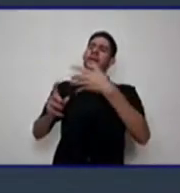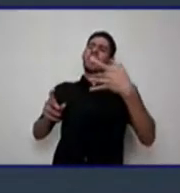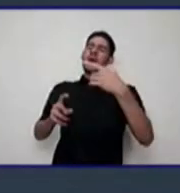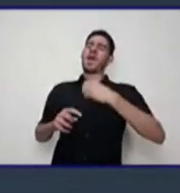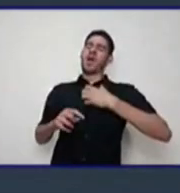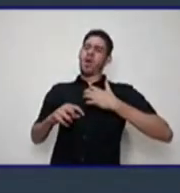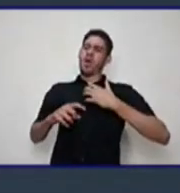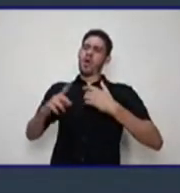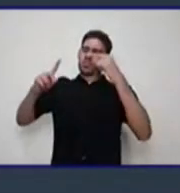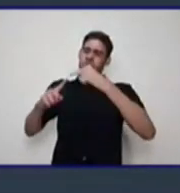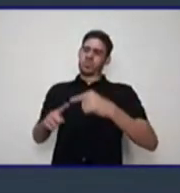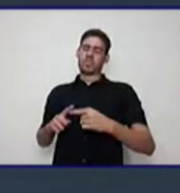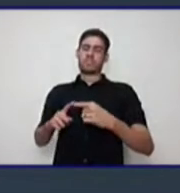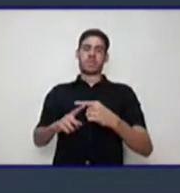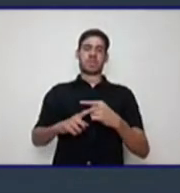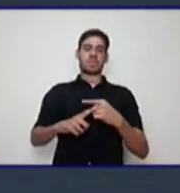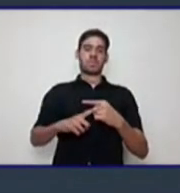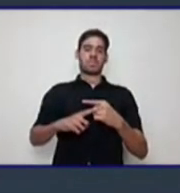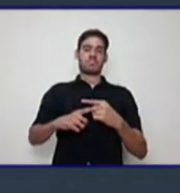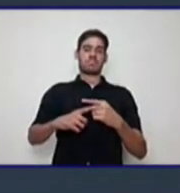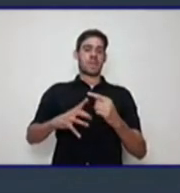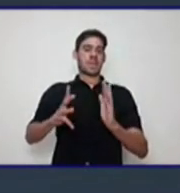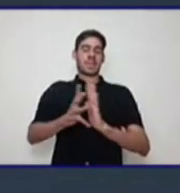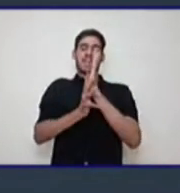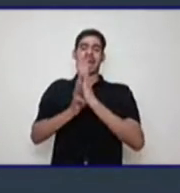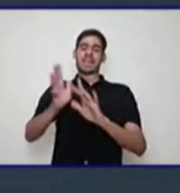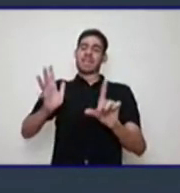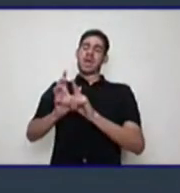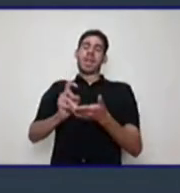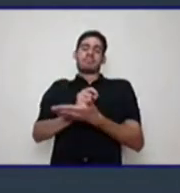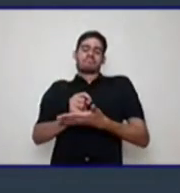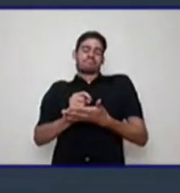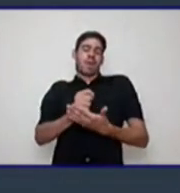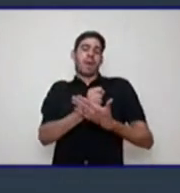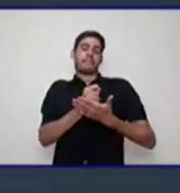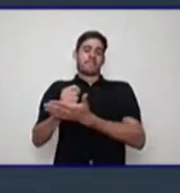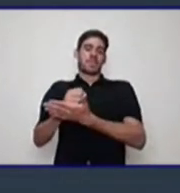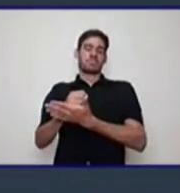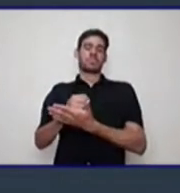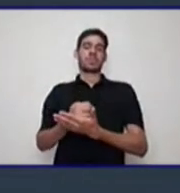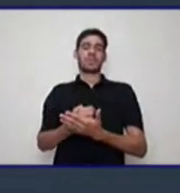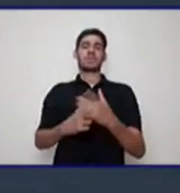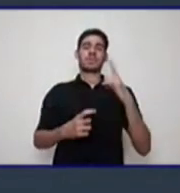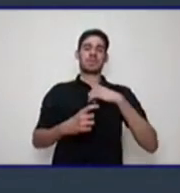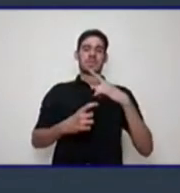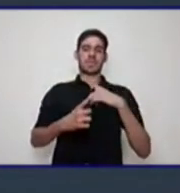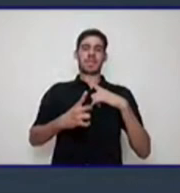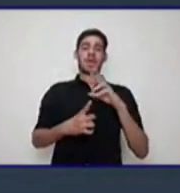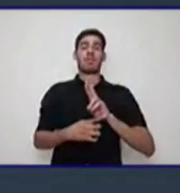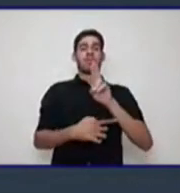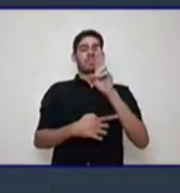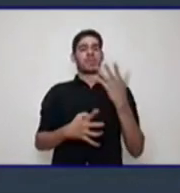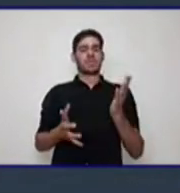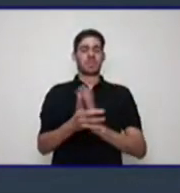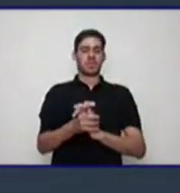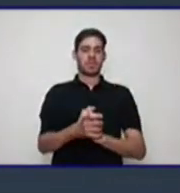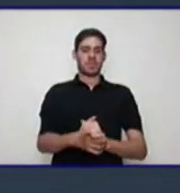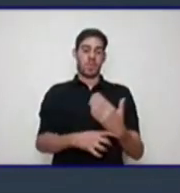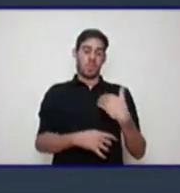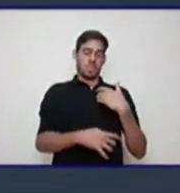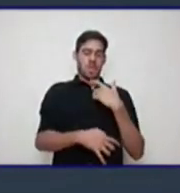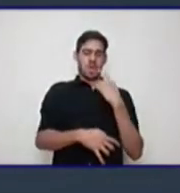ódio, ainda mais sem nenhum parâmetro legal e no rito estreito e ágil da representação. O meu